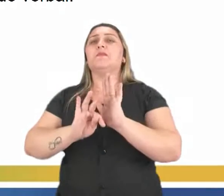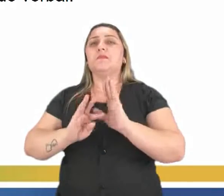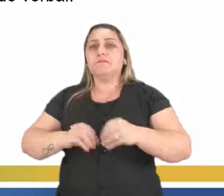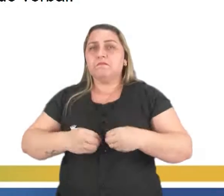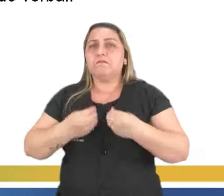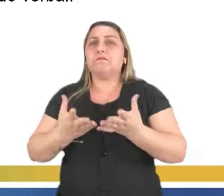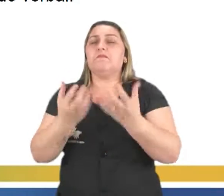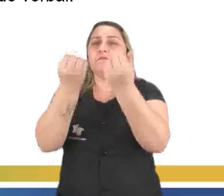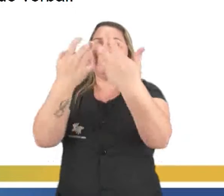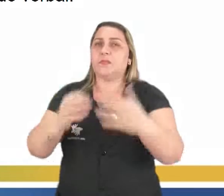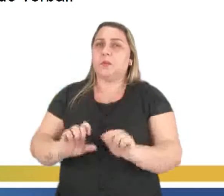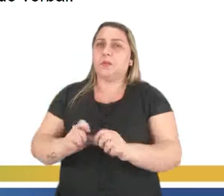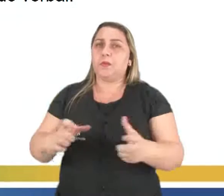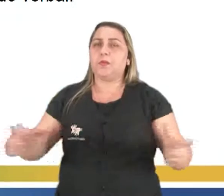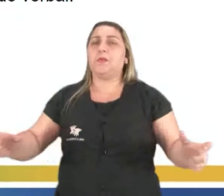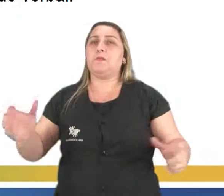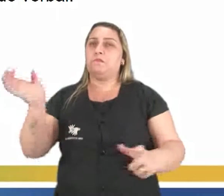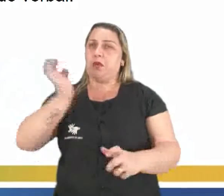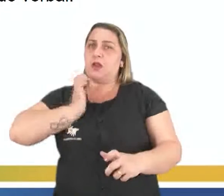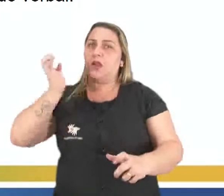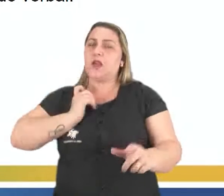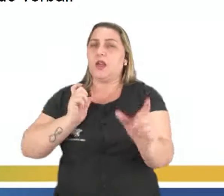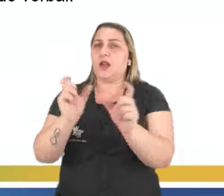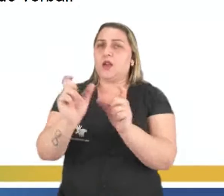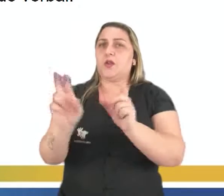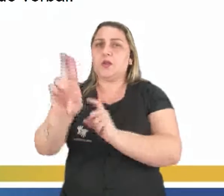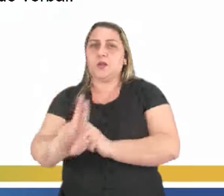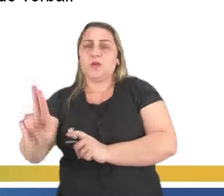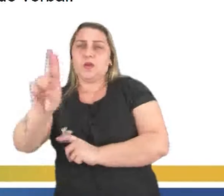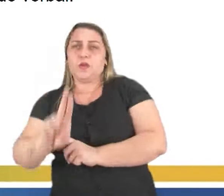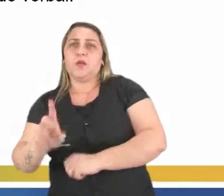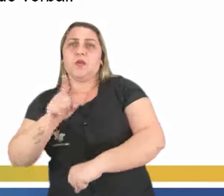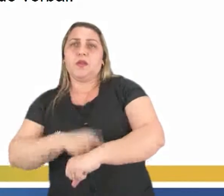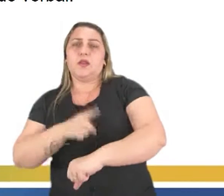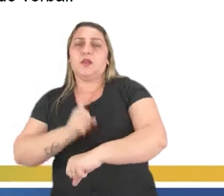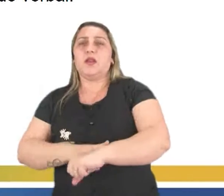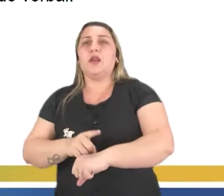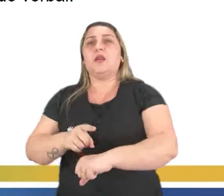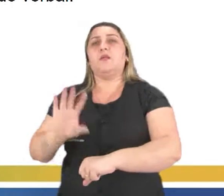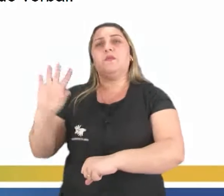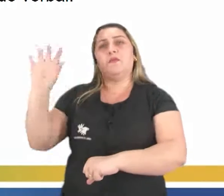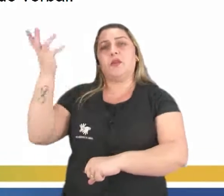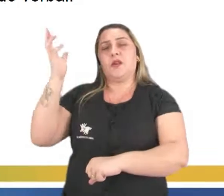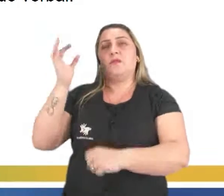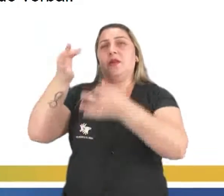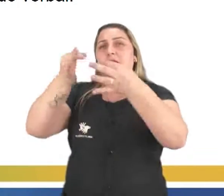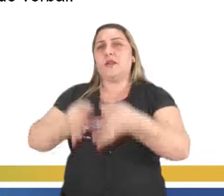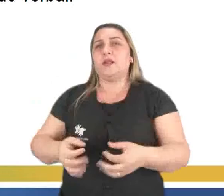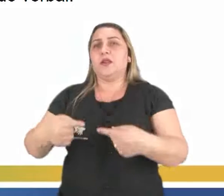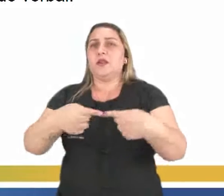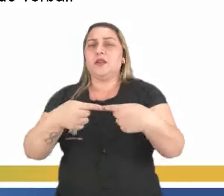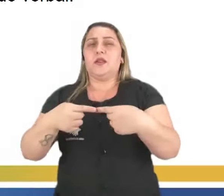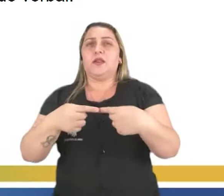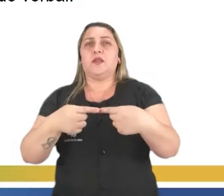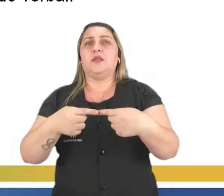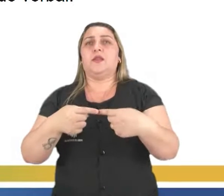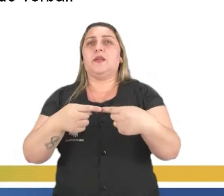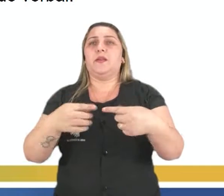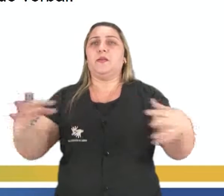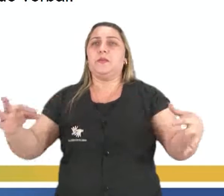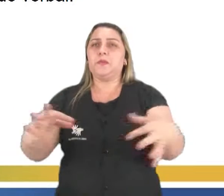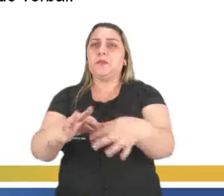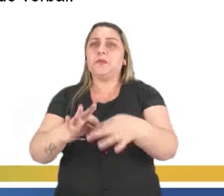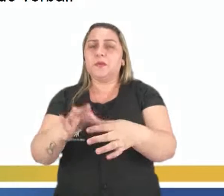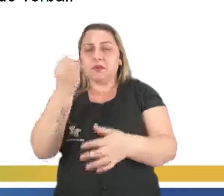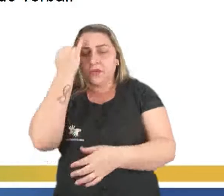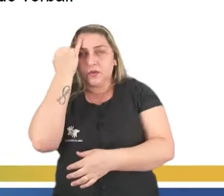tua narrativa cresce, e aí é o uso desses tempos verbais de modo adequado. E a por conexão é essa ligação entre